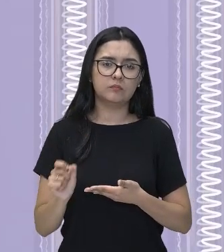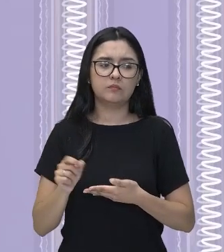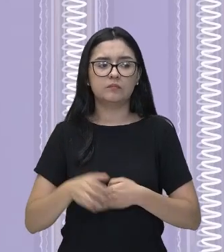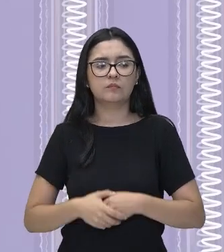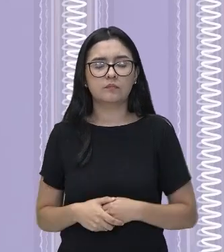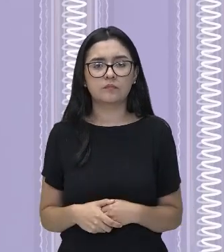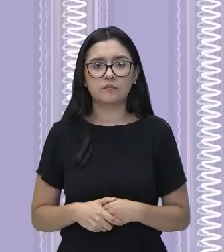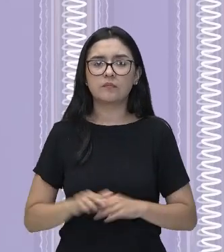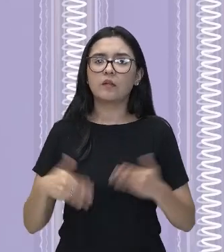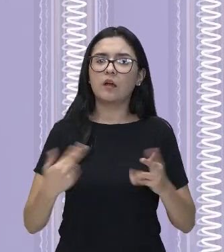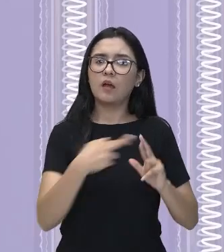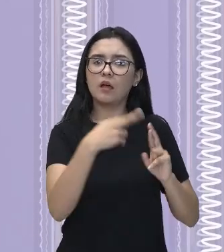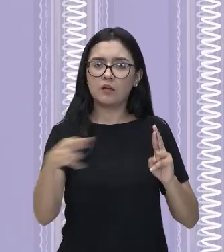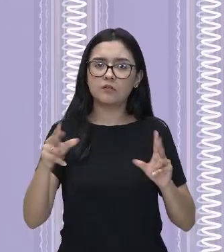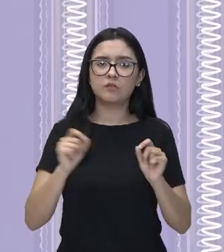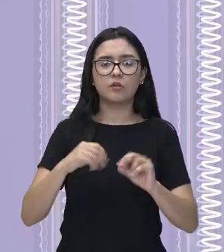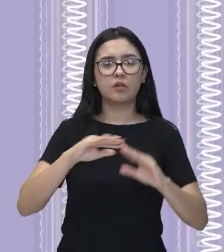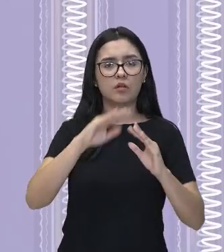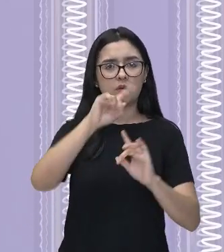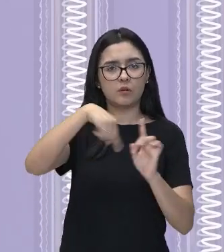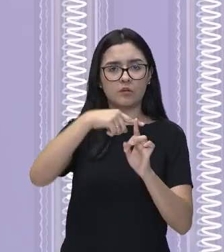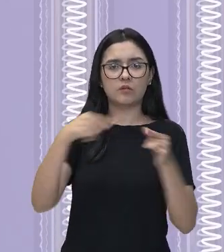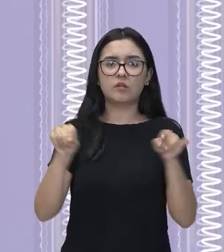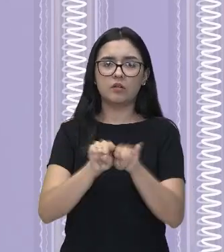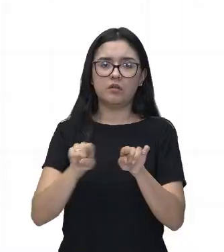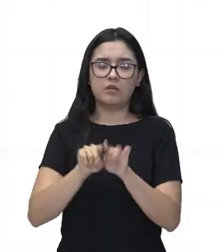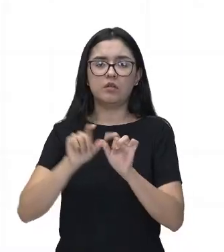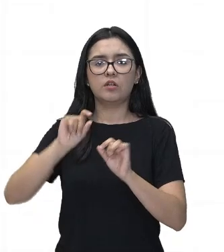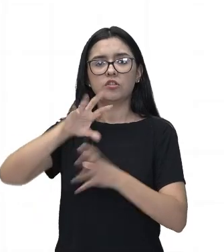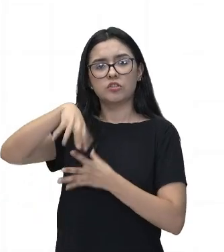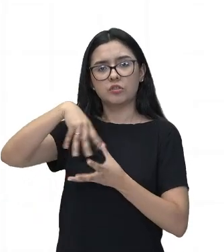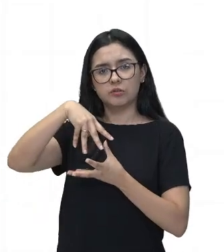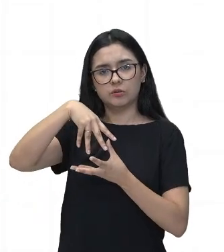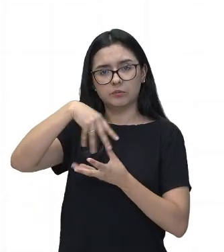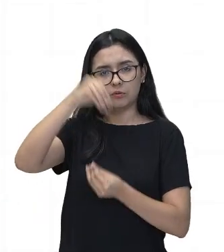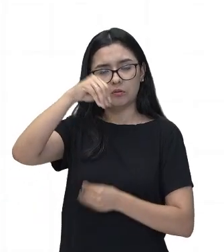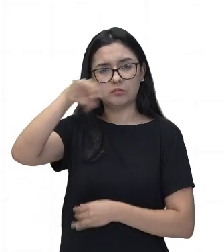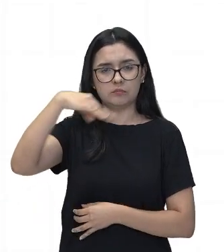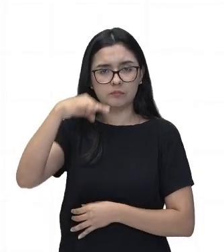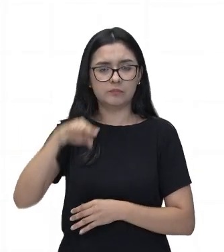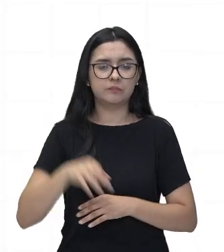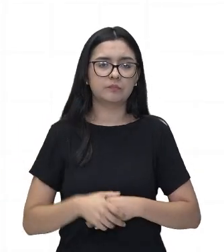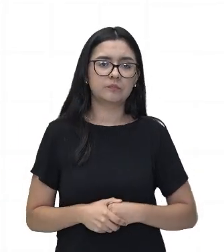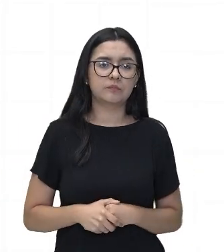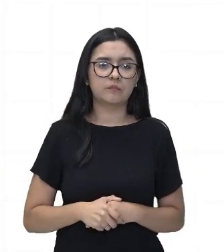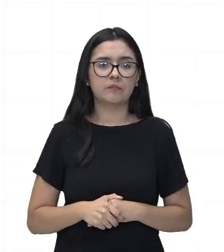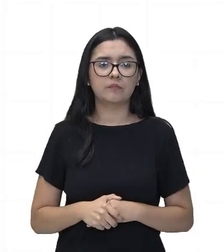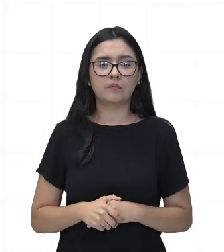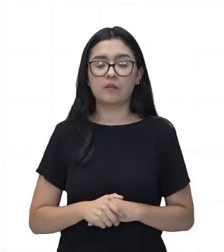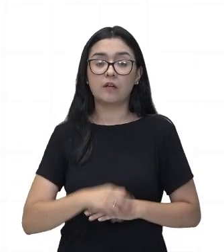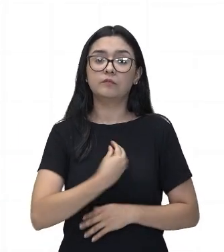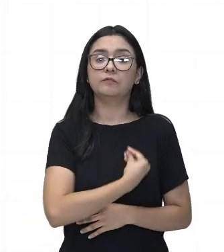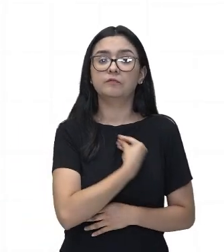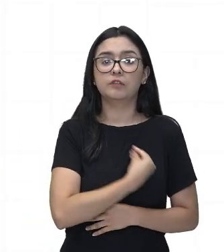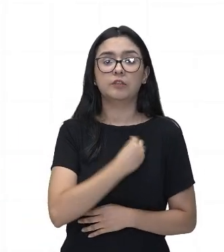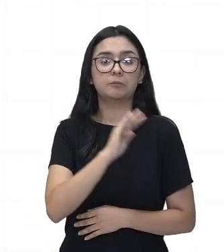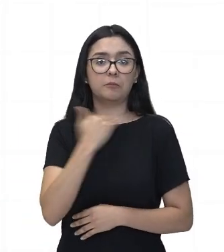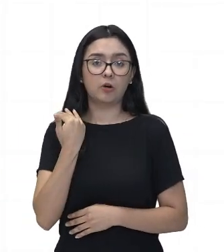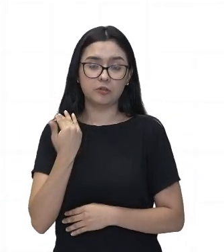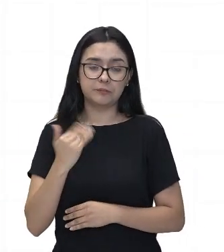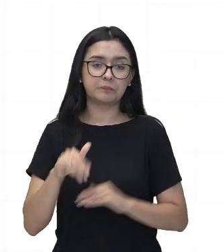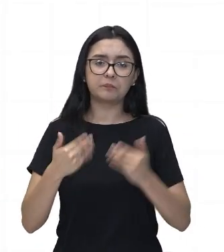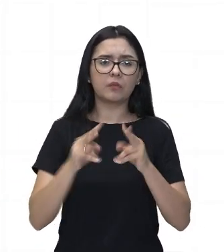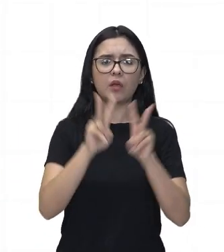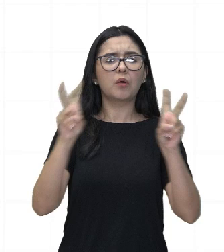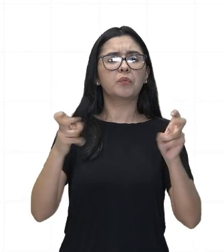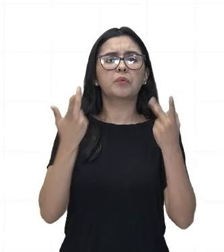como religiões, igrejas e espiritualidades. Vamos lá. Vida e morte. Um dos